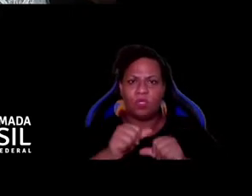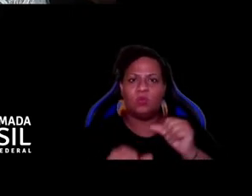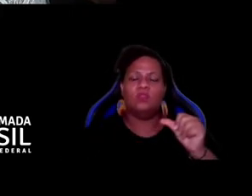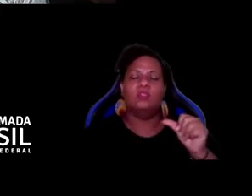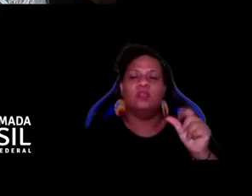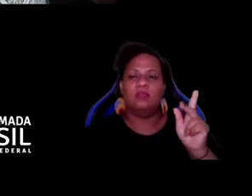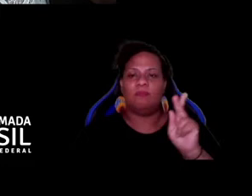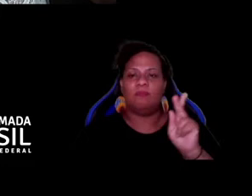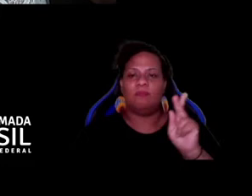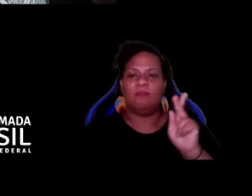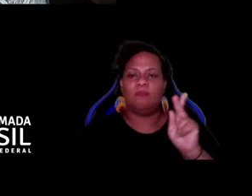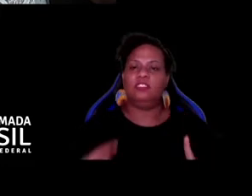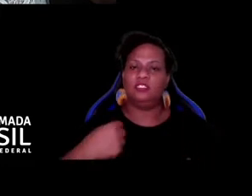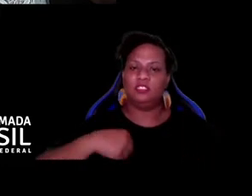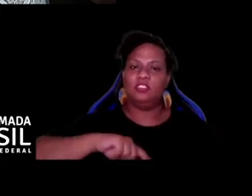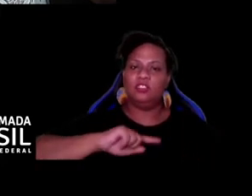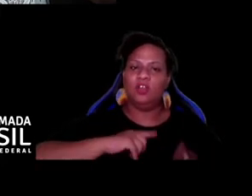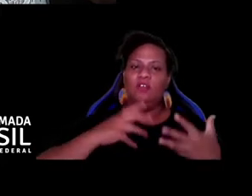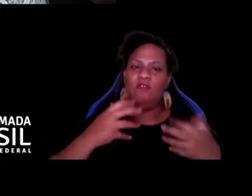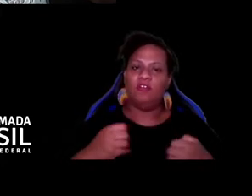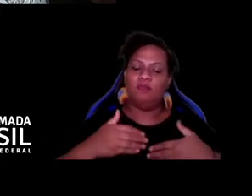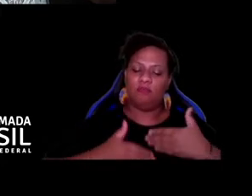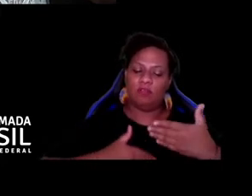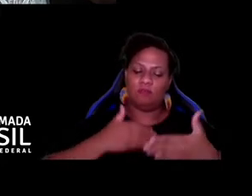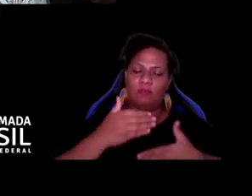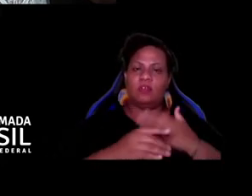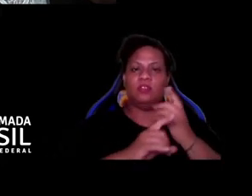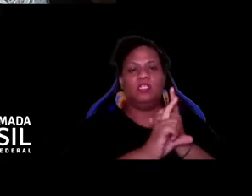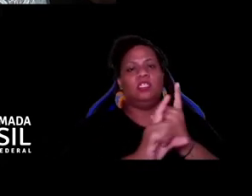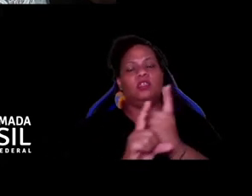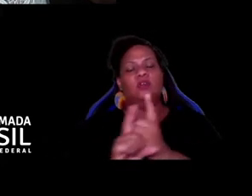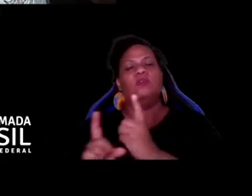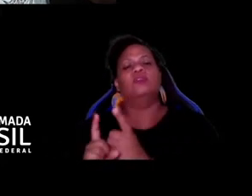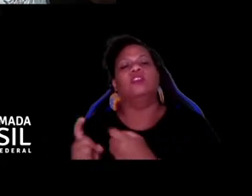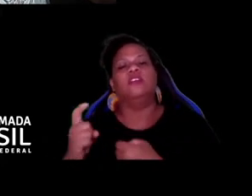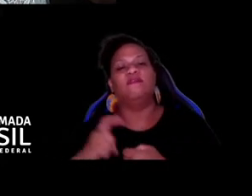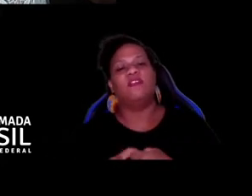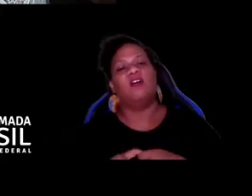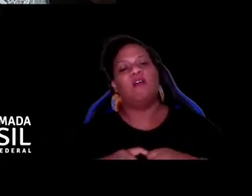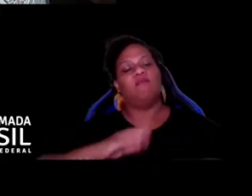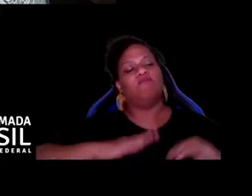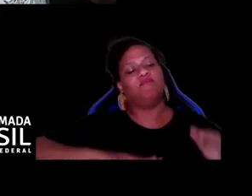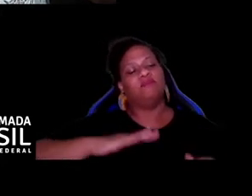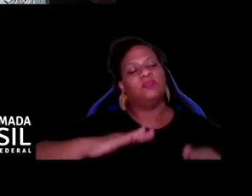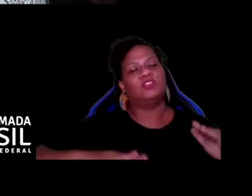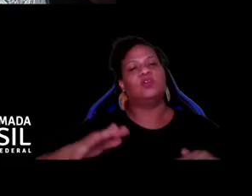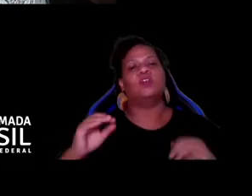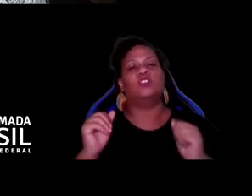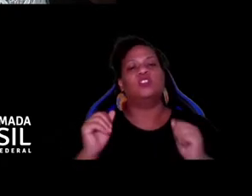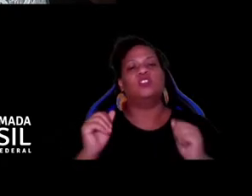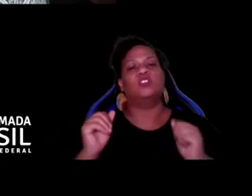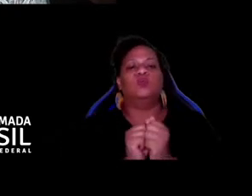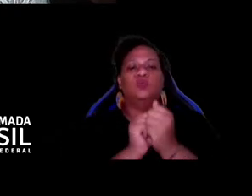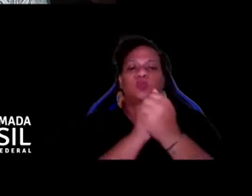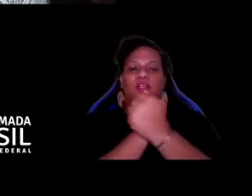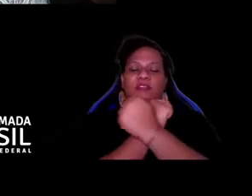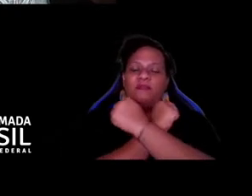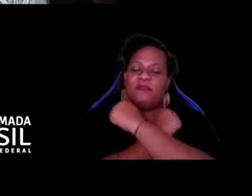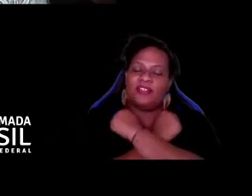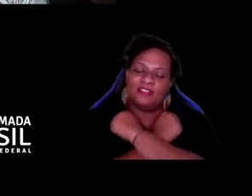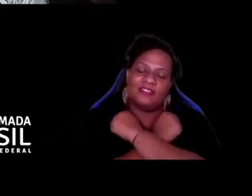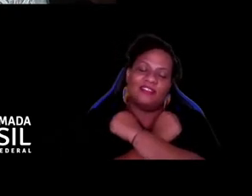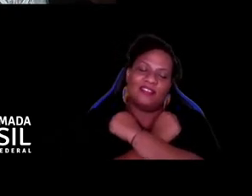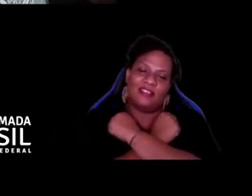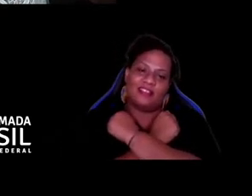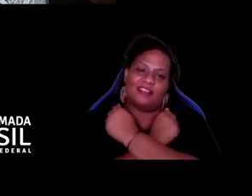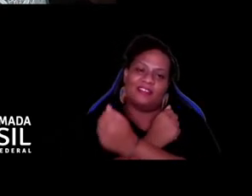e nós possamos voltar a nos encontrar e tocar juntos e nos abraçarmos, né, e